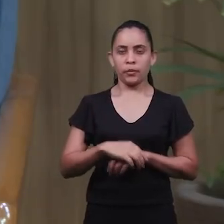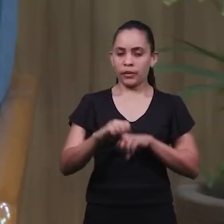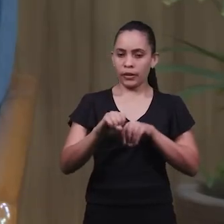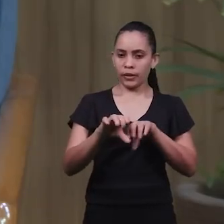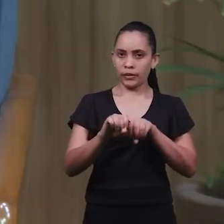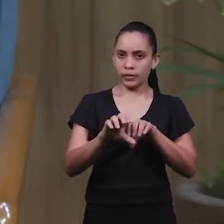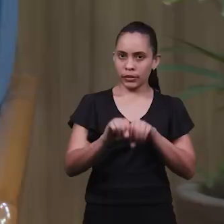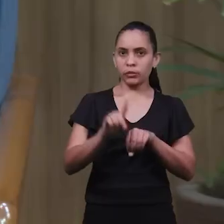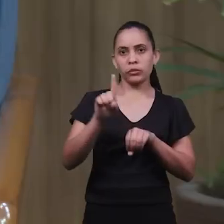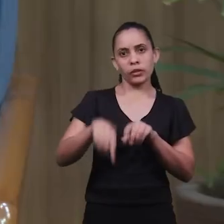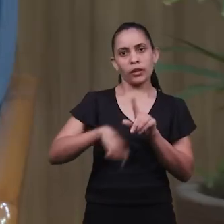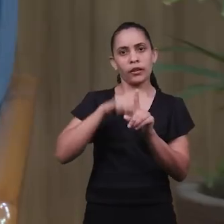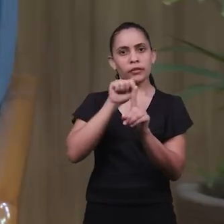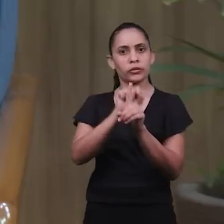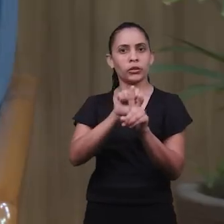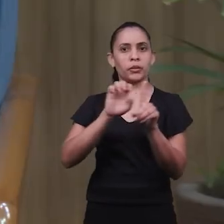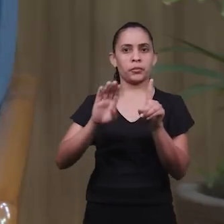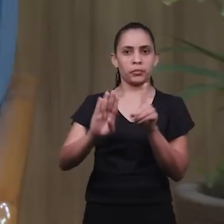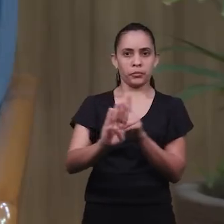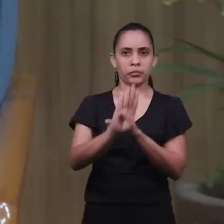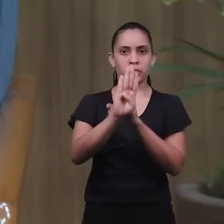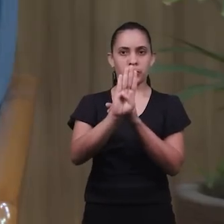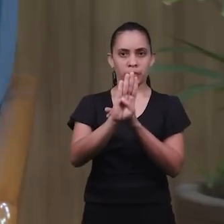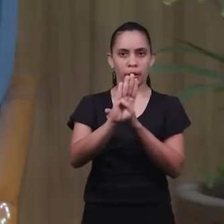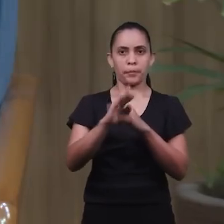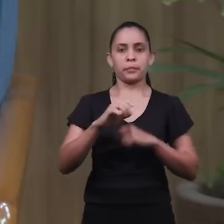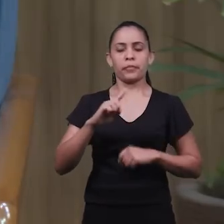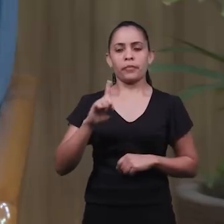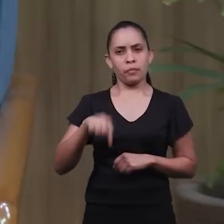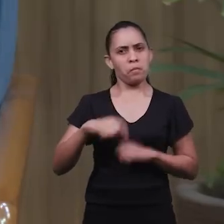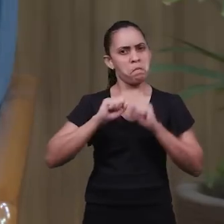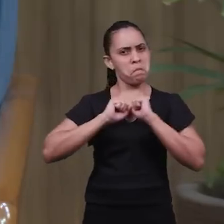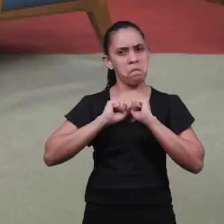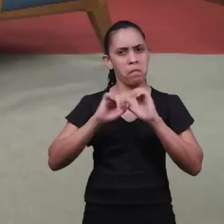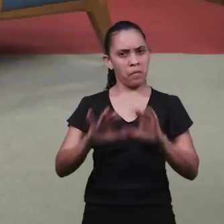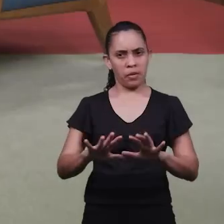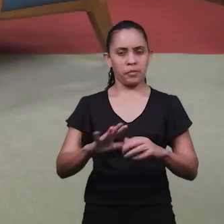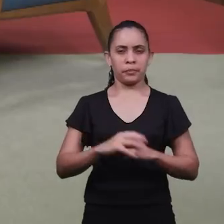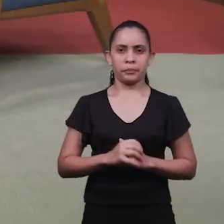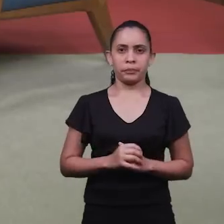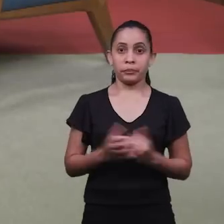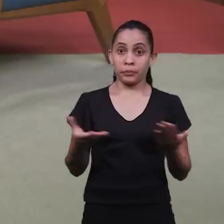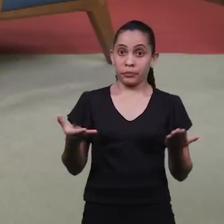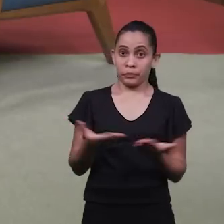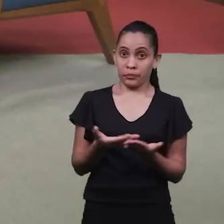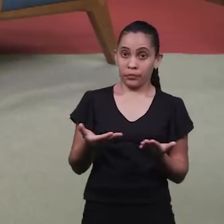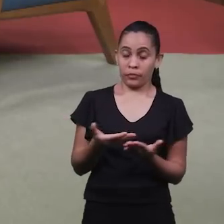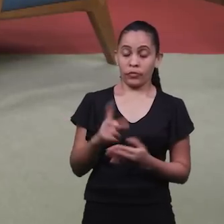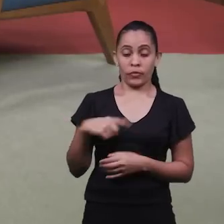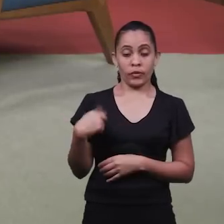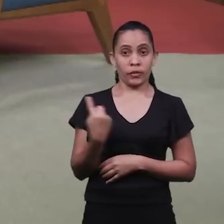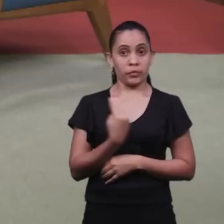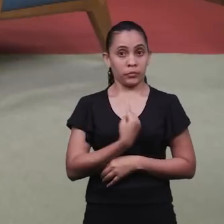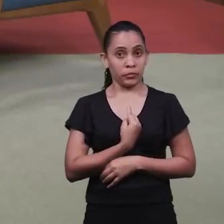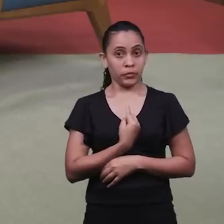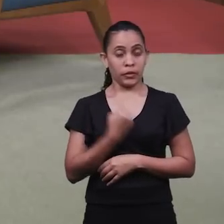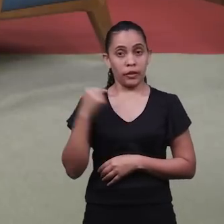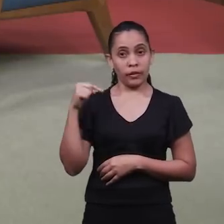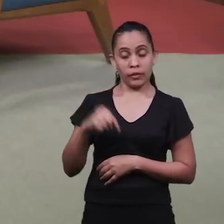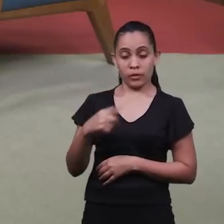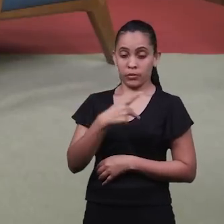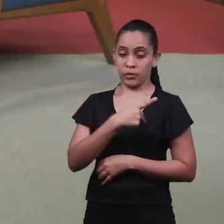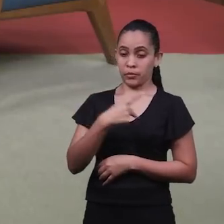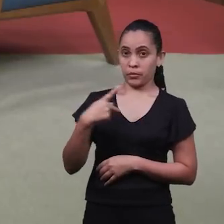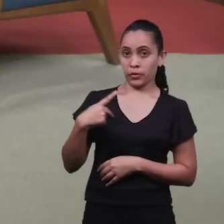Cristã Maranata, que é a Escola Bíblica Dominical. Isso para nós é uma bênção. E mais uma vez eu recebo aqui os